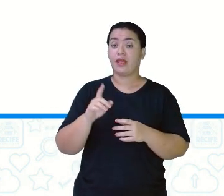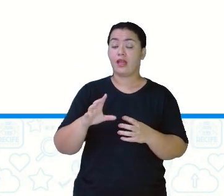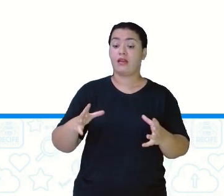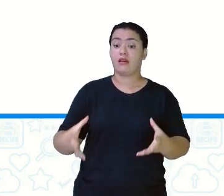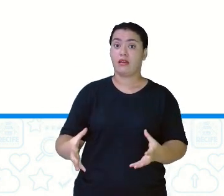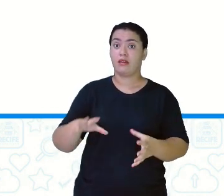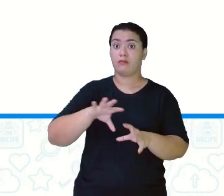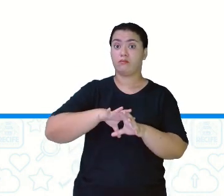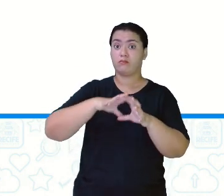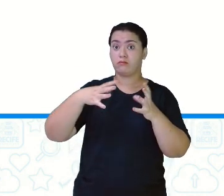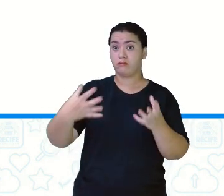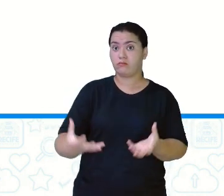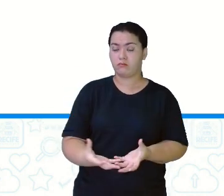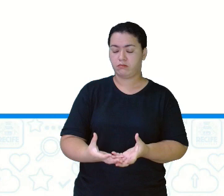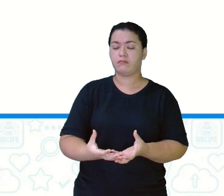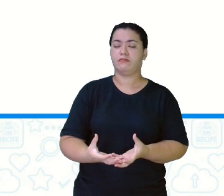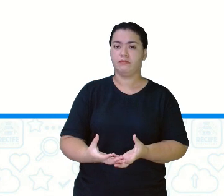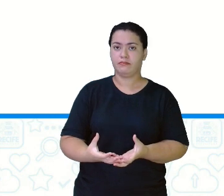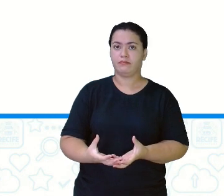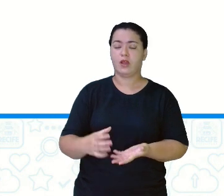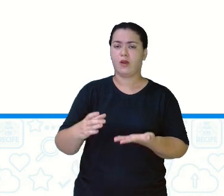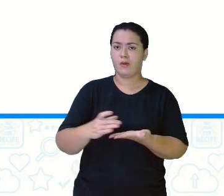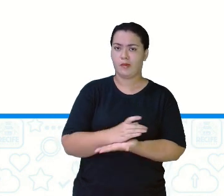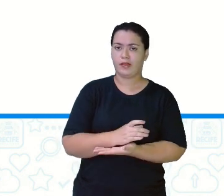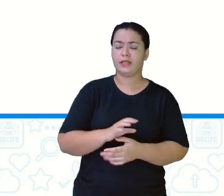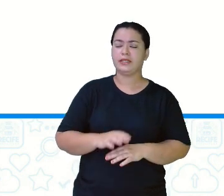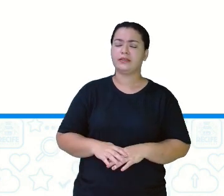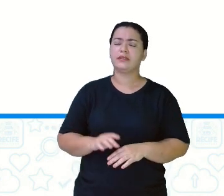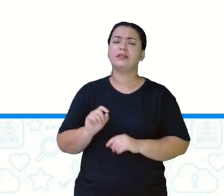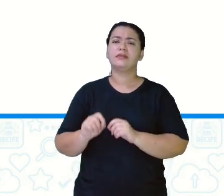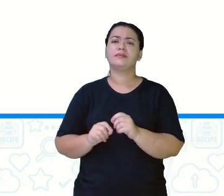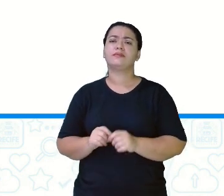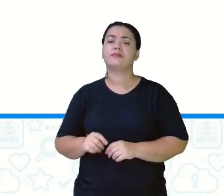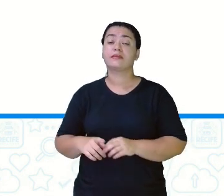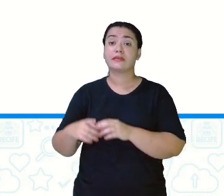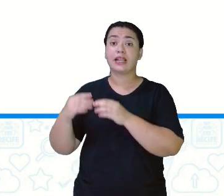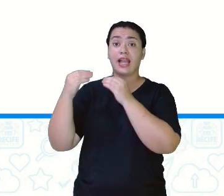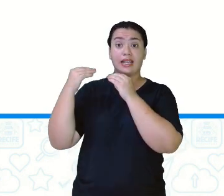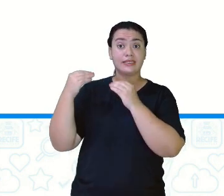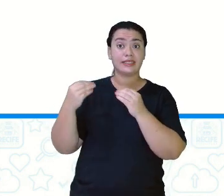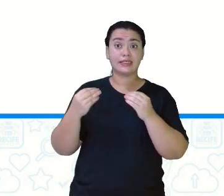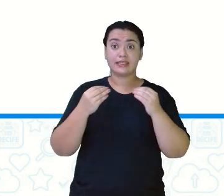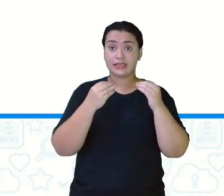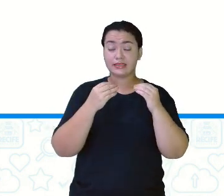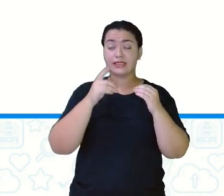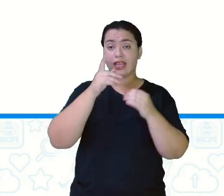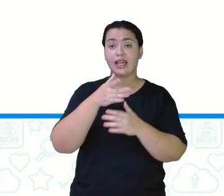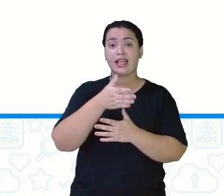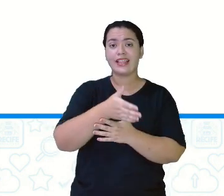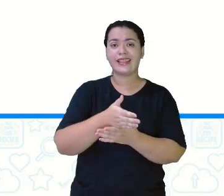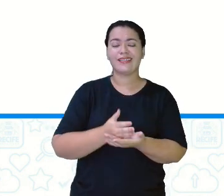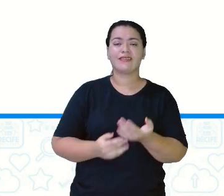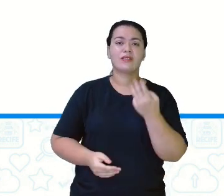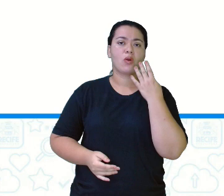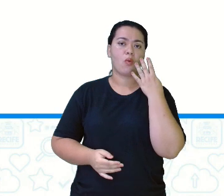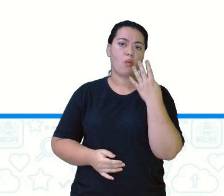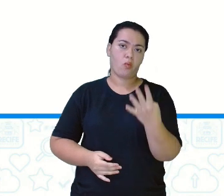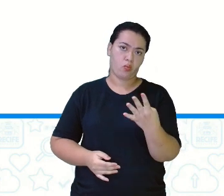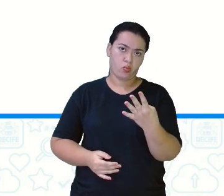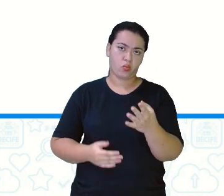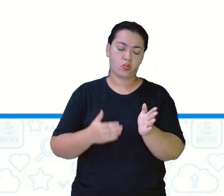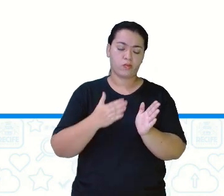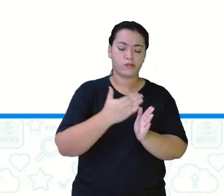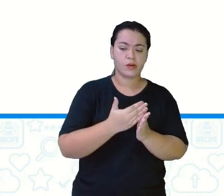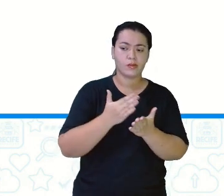inteira. Só que olha o que aconteceu. Ela pegou essa melancia e dividiu em 4